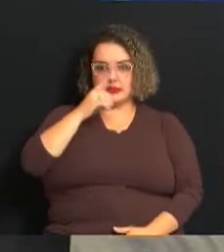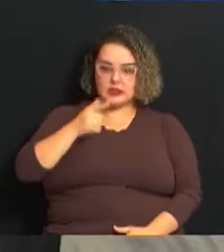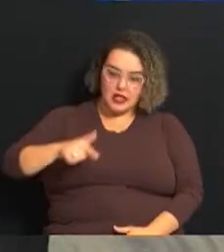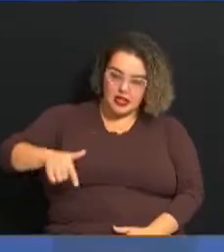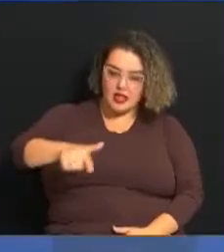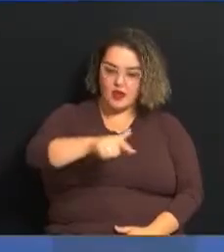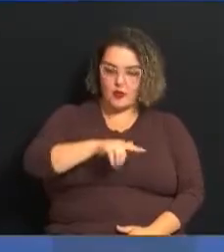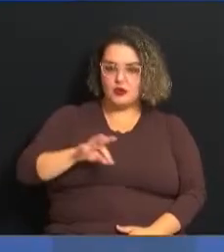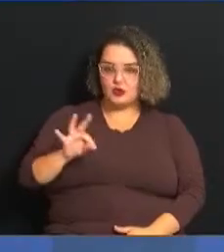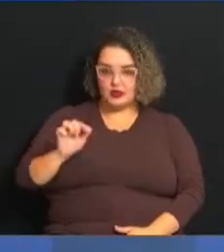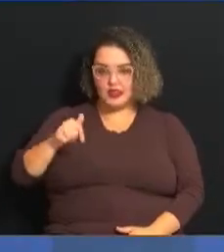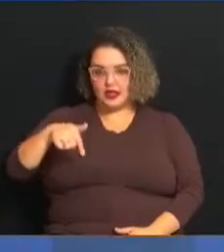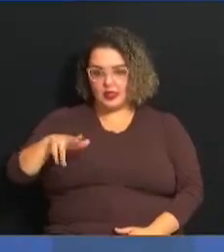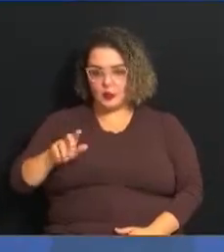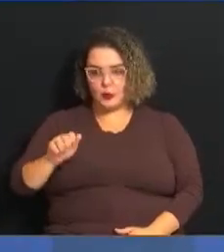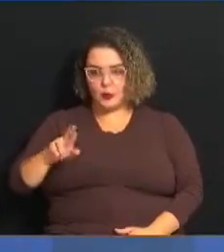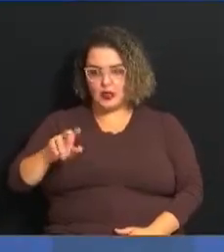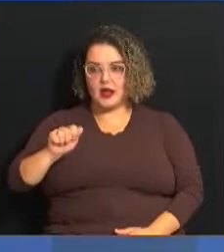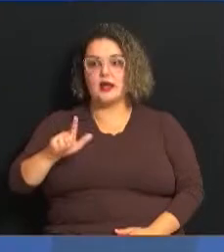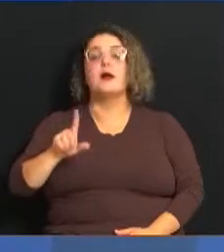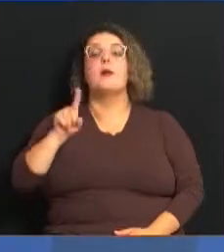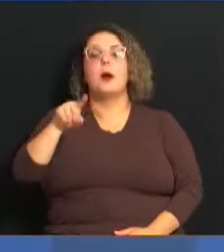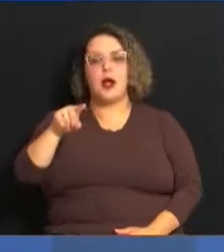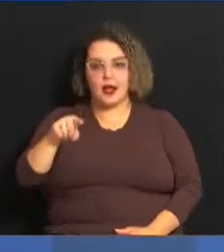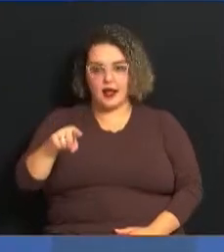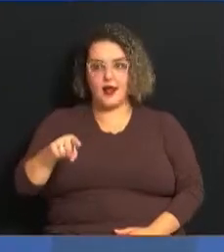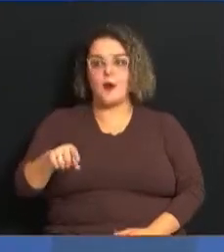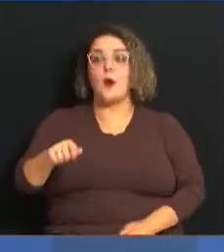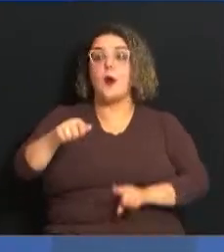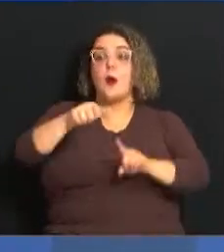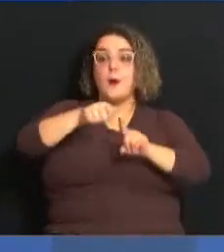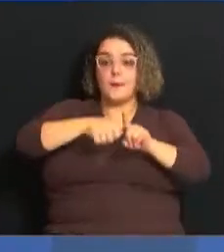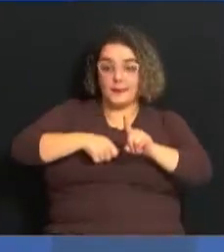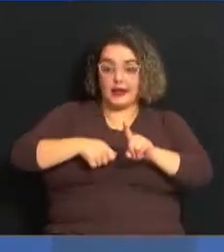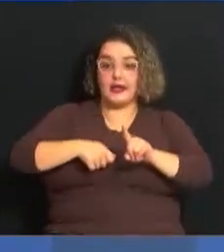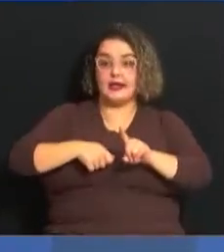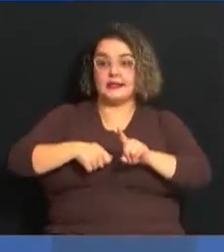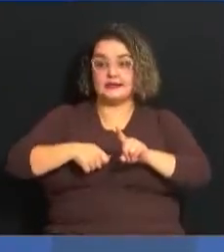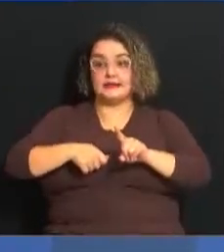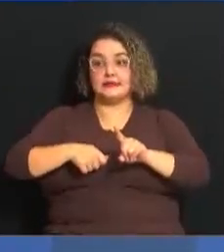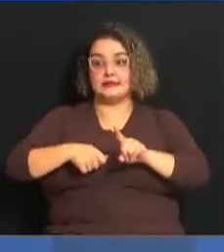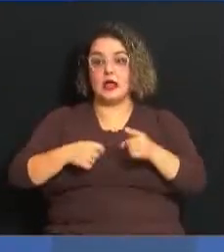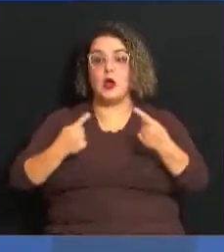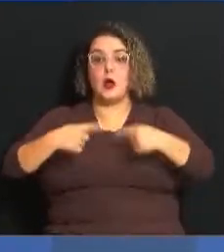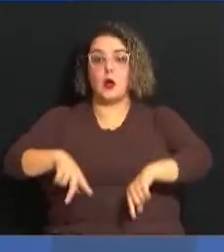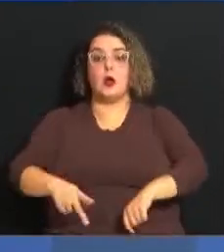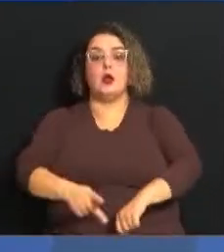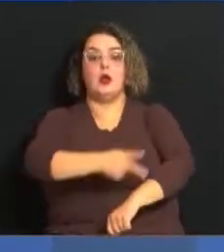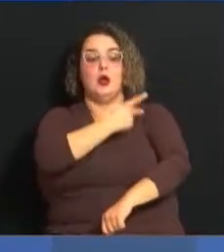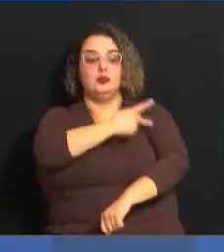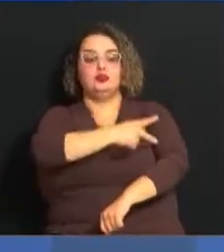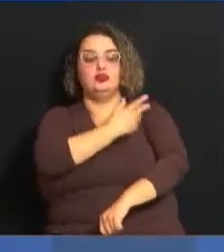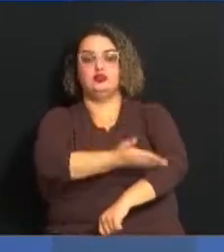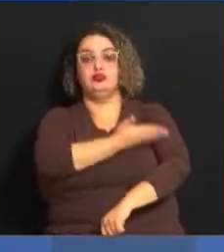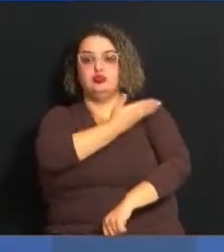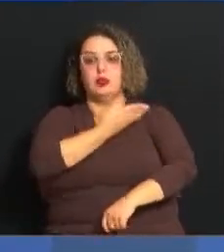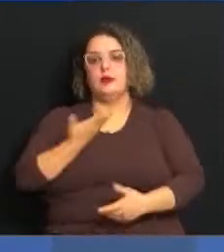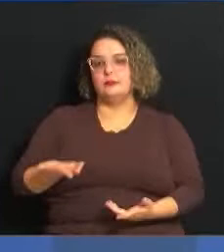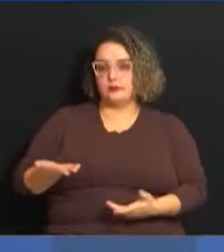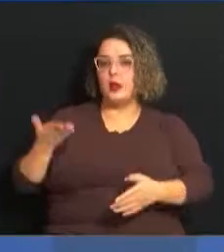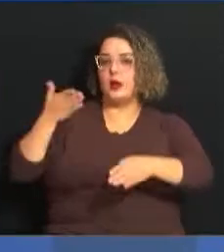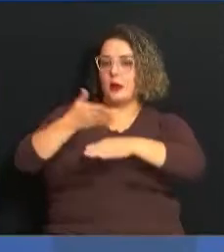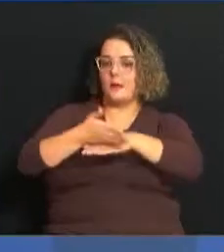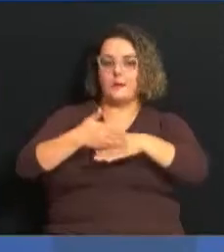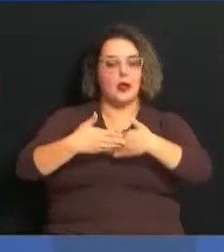A caminhada vai marcar aí um mês de combate à hipertensão. A participação é aberta a toda